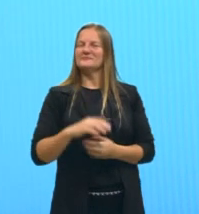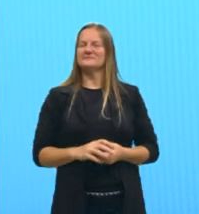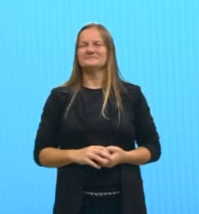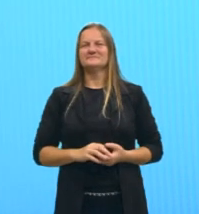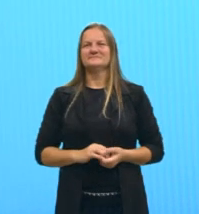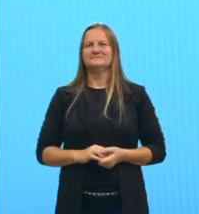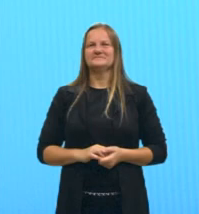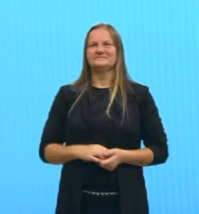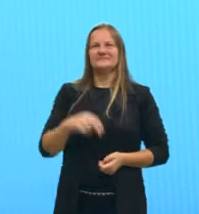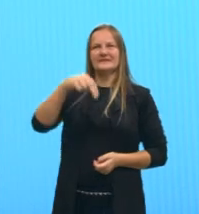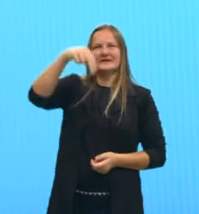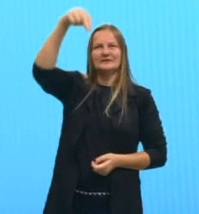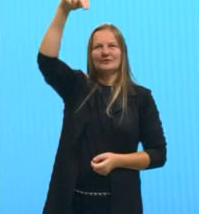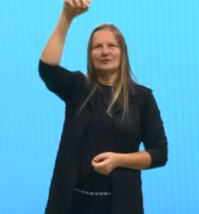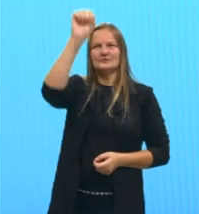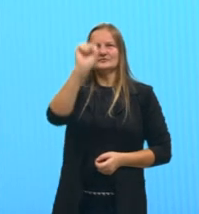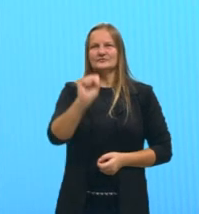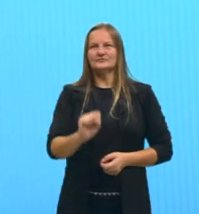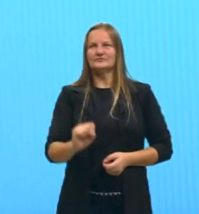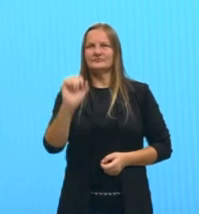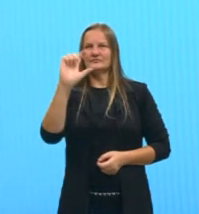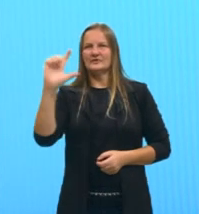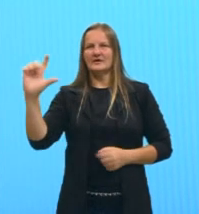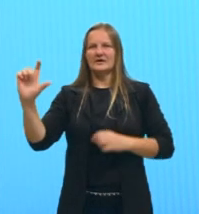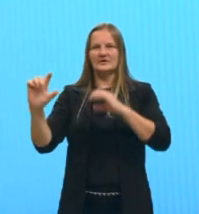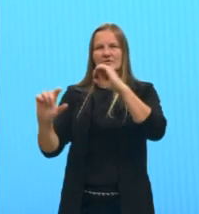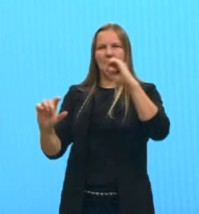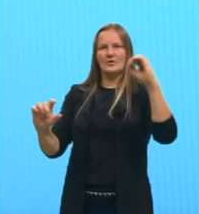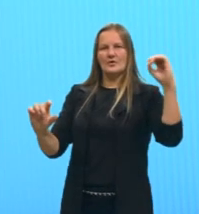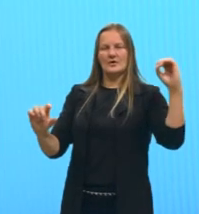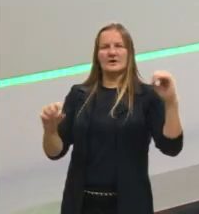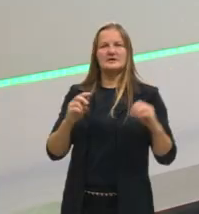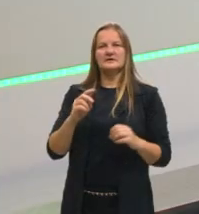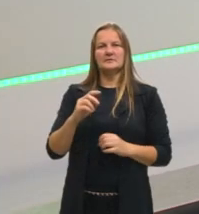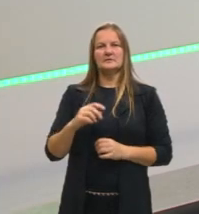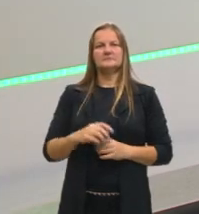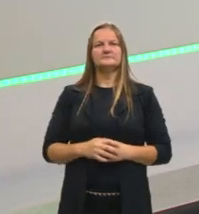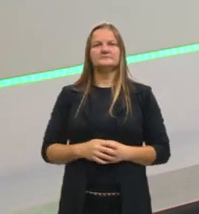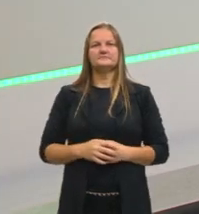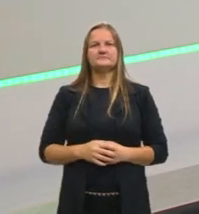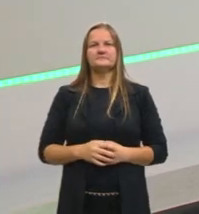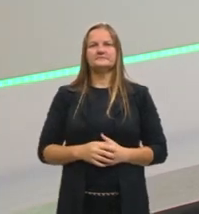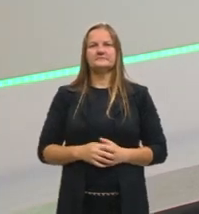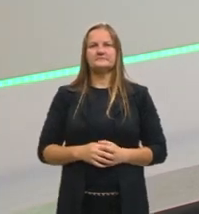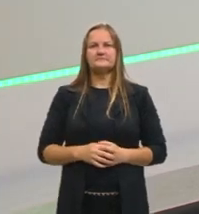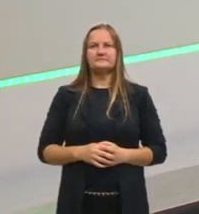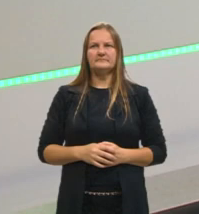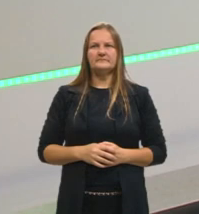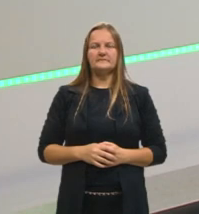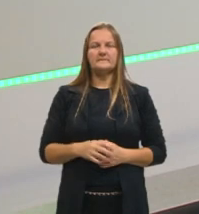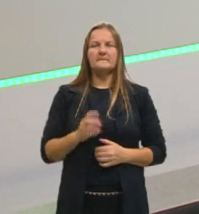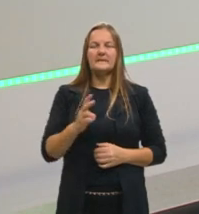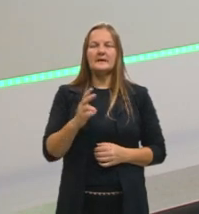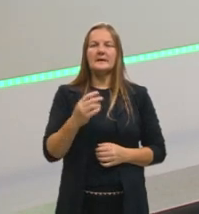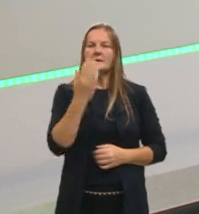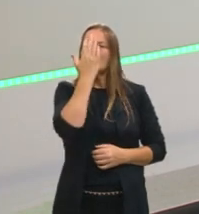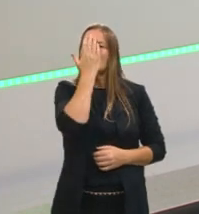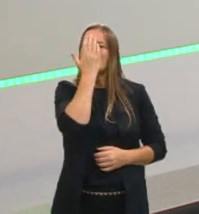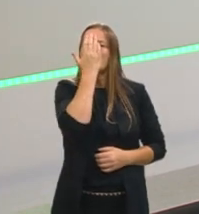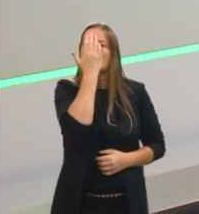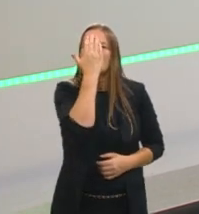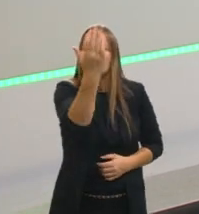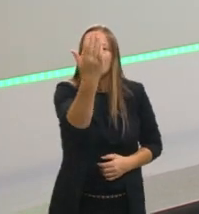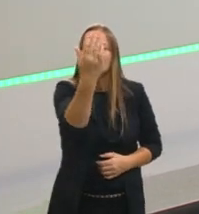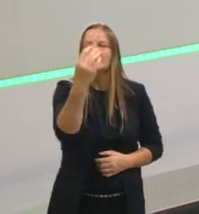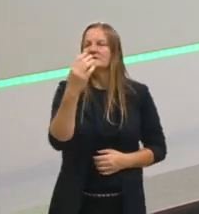entre os pontos então são quatro pontos Ele Ela utiliza a geografia do corpo da água usada então pra frente ficou